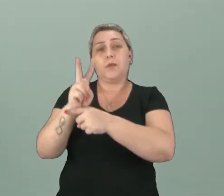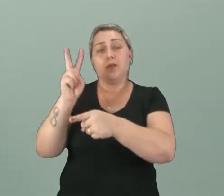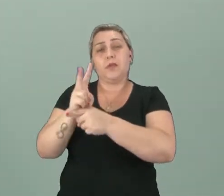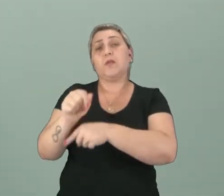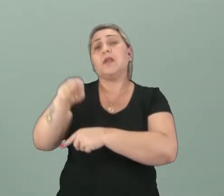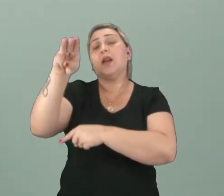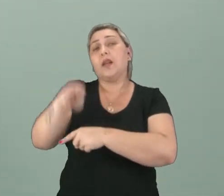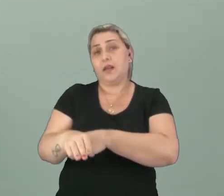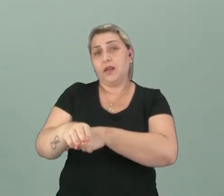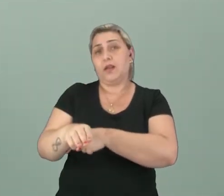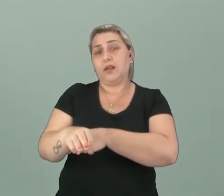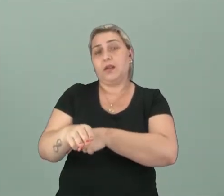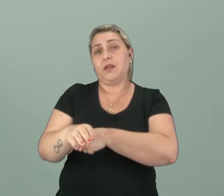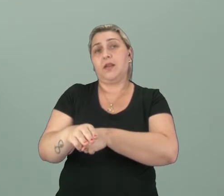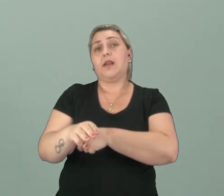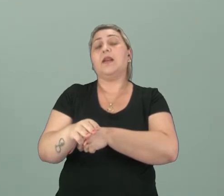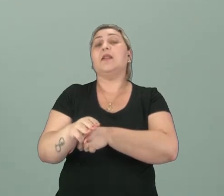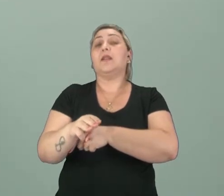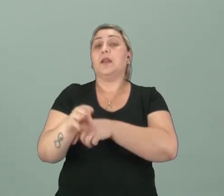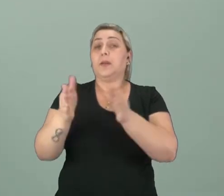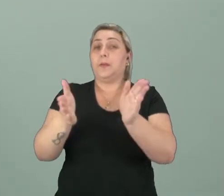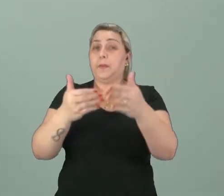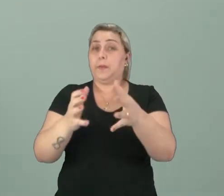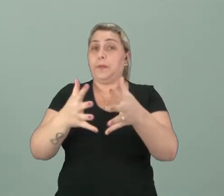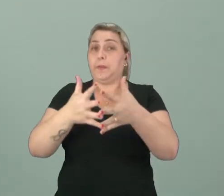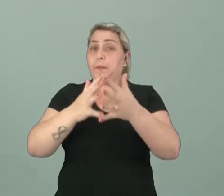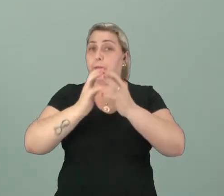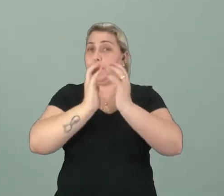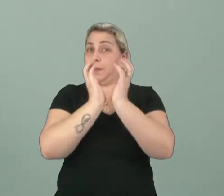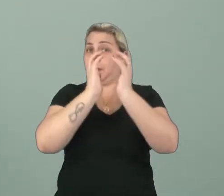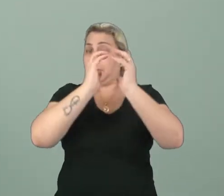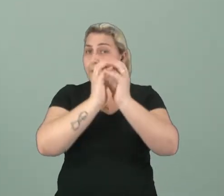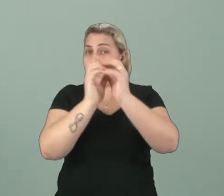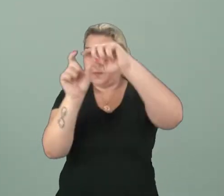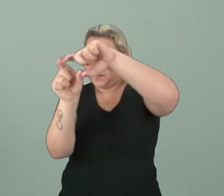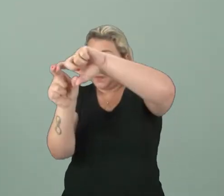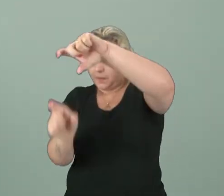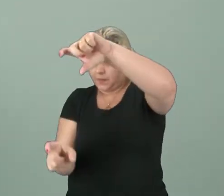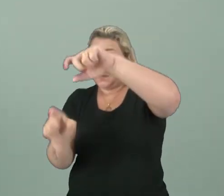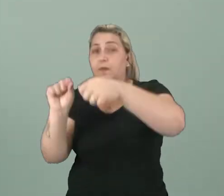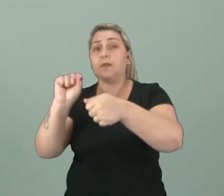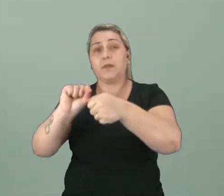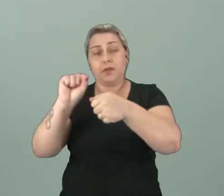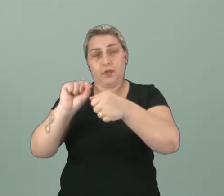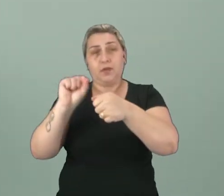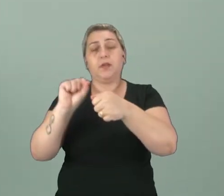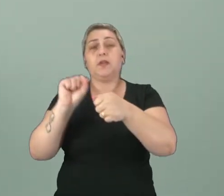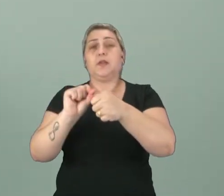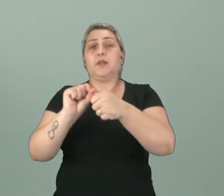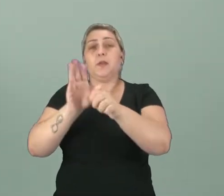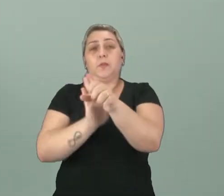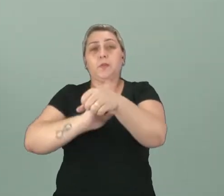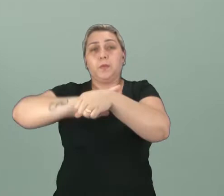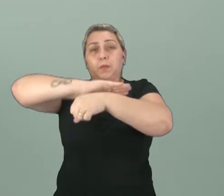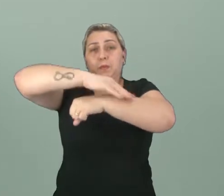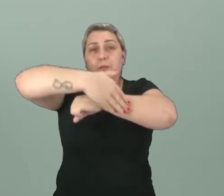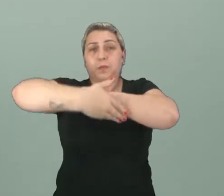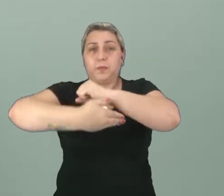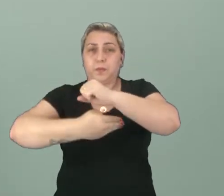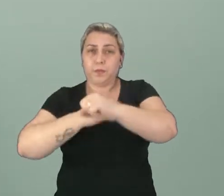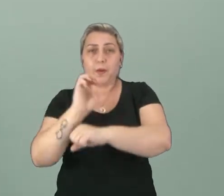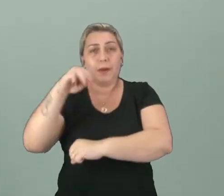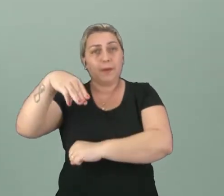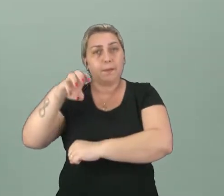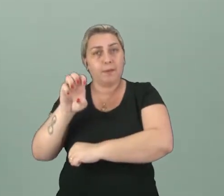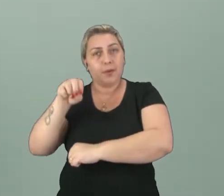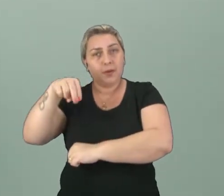deles vai ser quem? Vai ser a caixa craniana e a coluna vertebral, né, que vai fazer com que eles estejam aí revestidos pelas meninges para